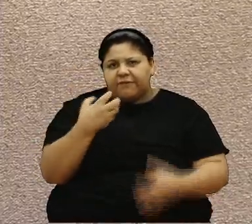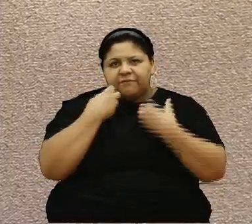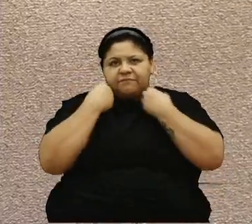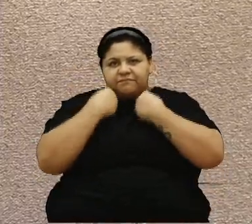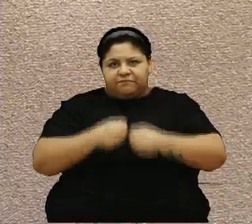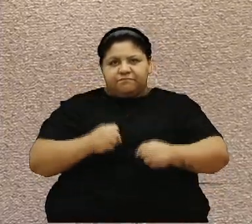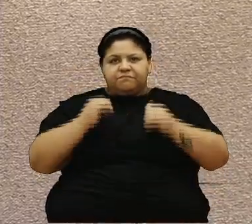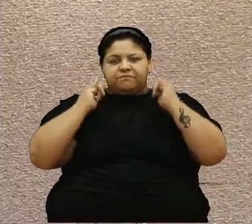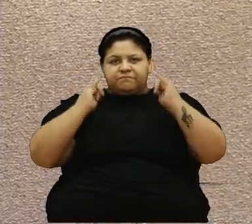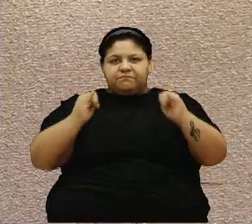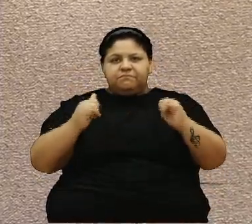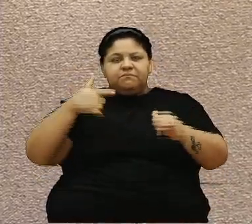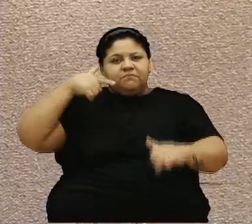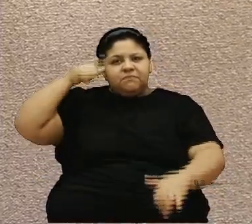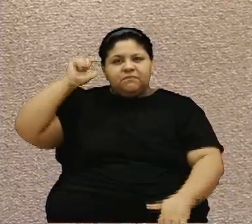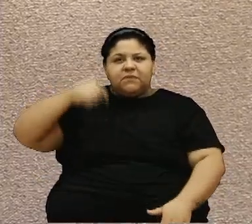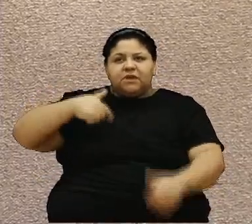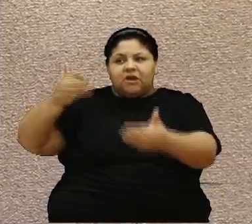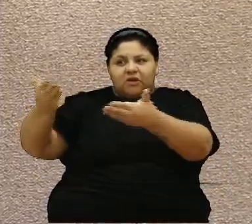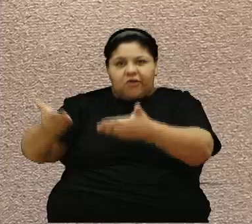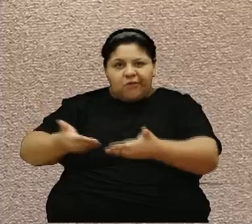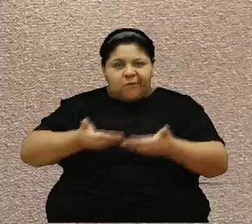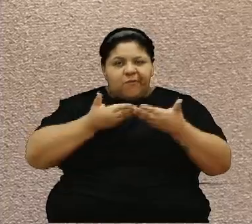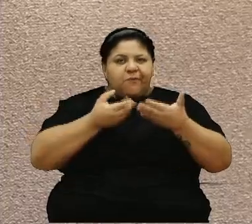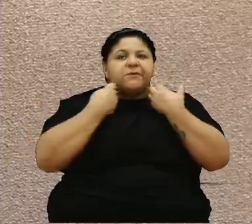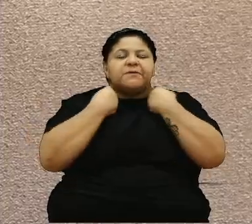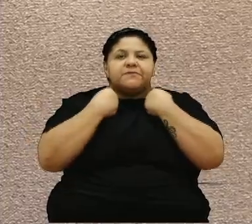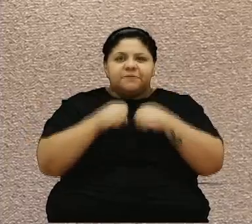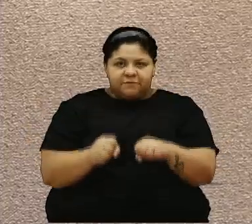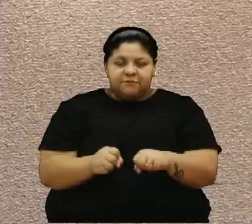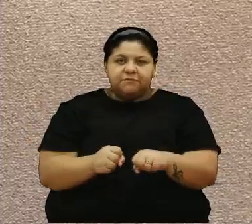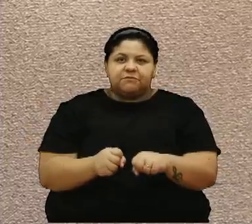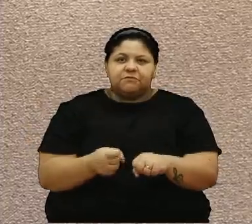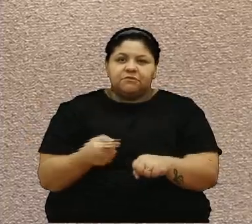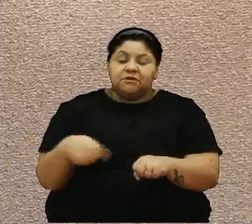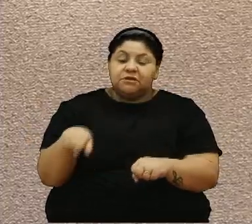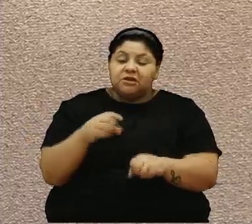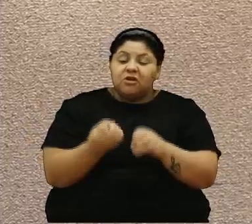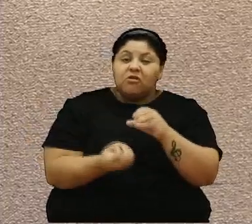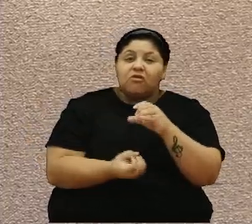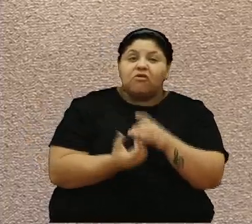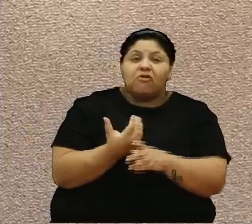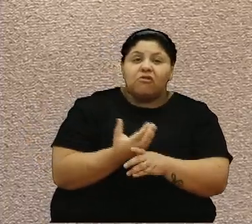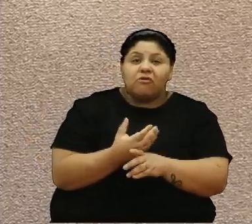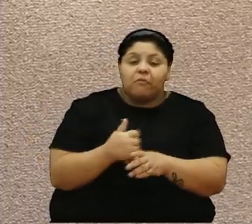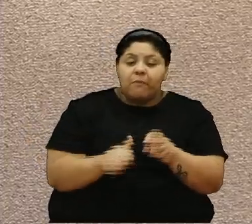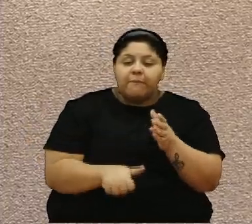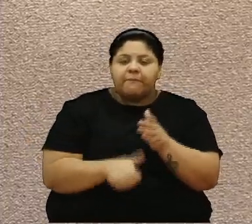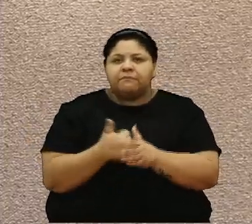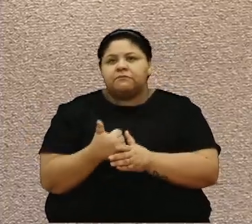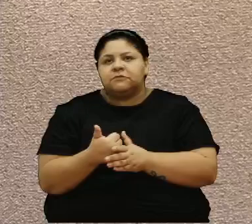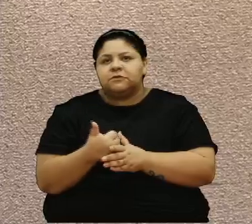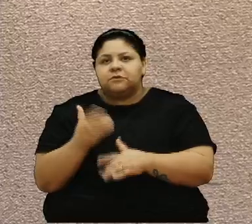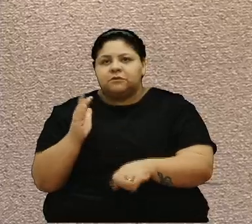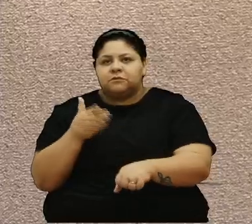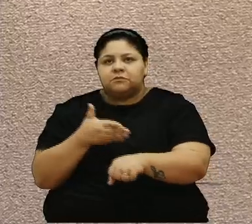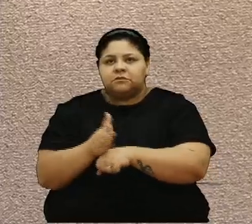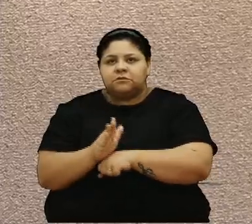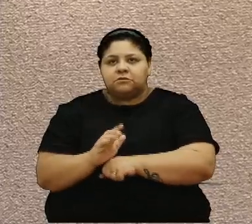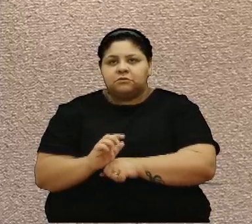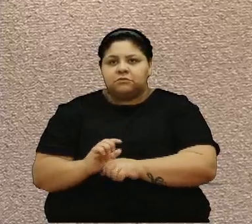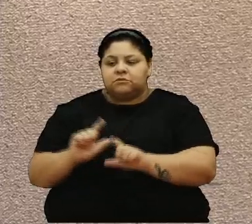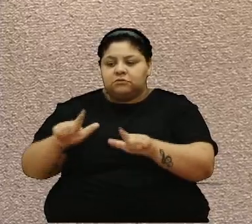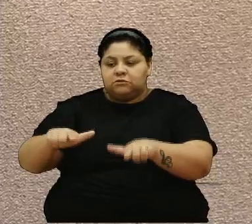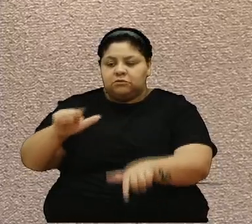Trânsito. No dia de ontem, eu fui recebido na Secretaria de Trânsito para que a gente implemente uma melhoria no acesso à Zona Leste.